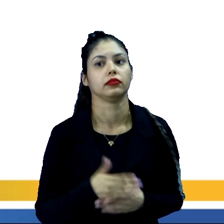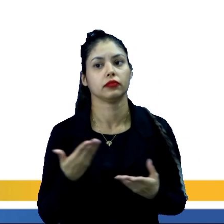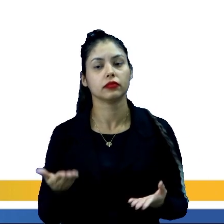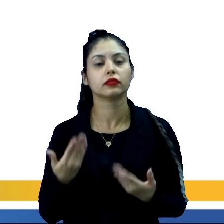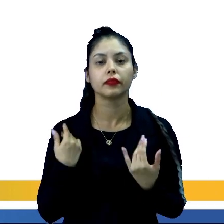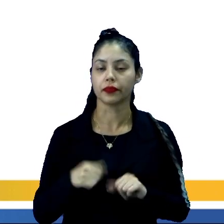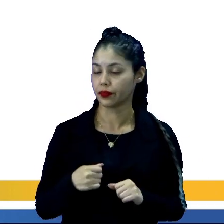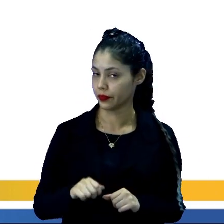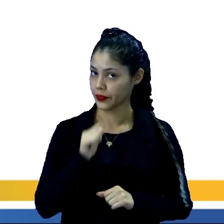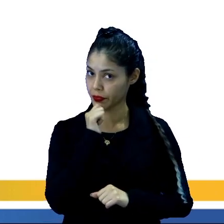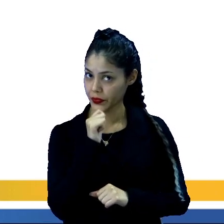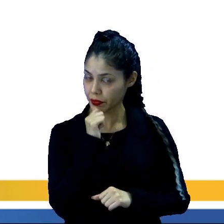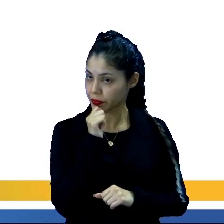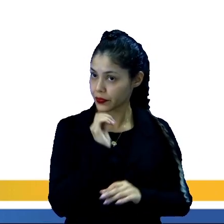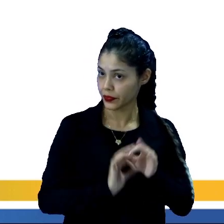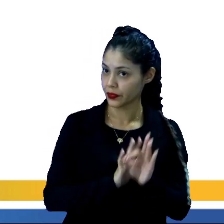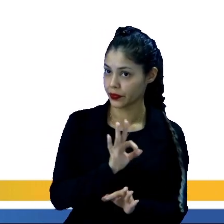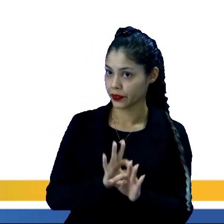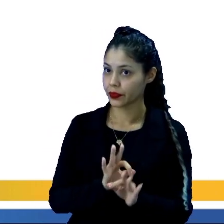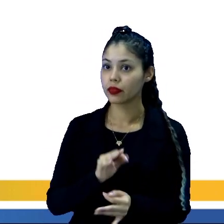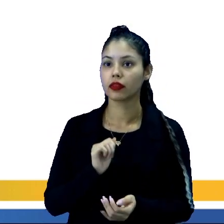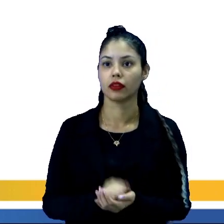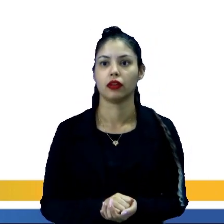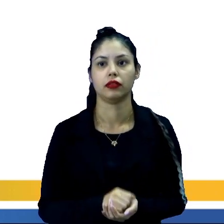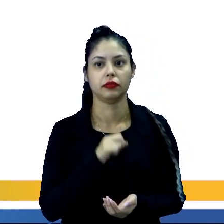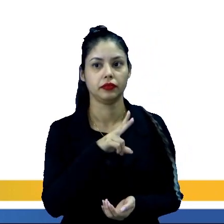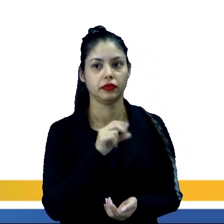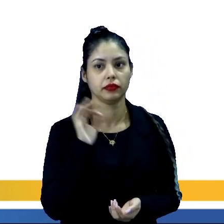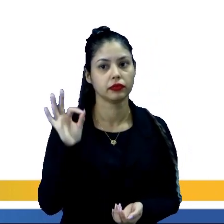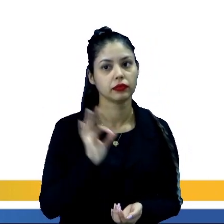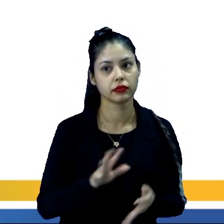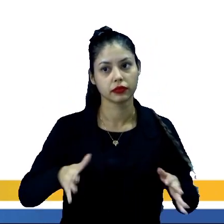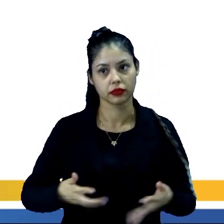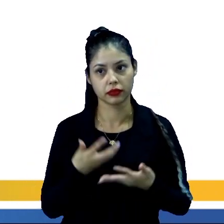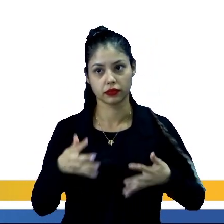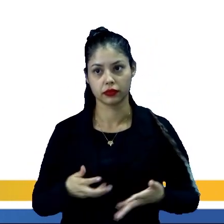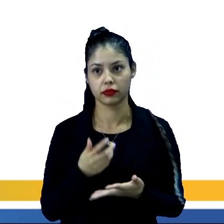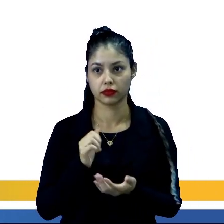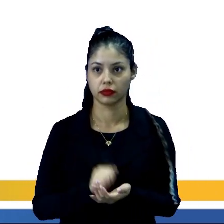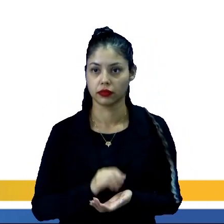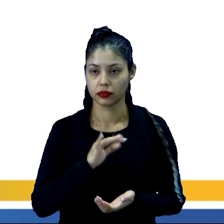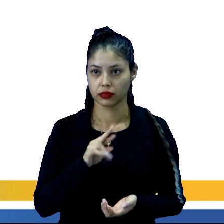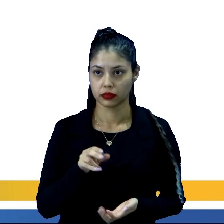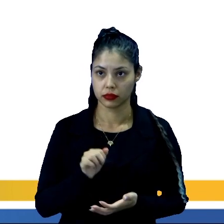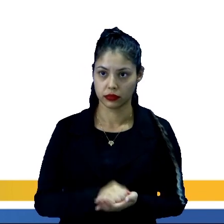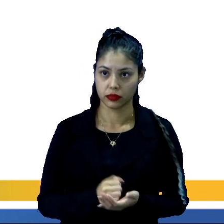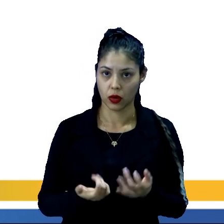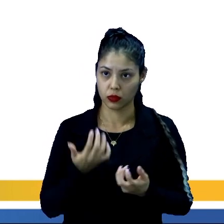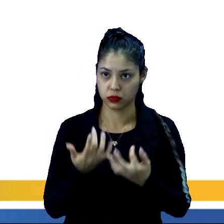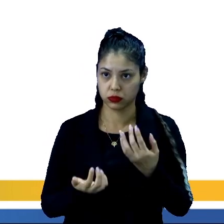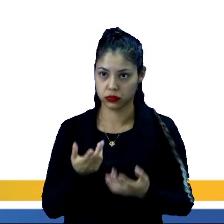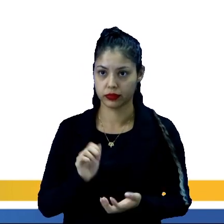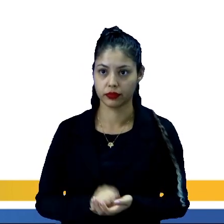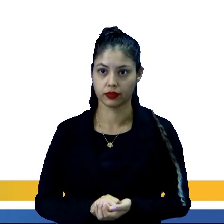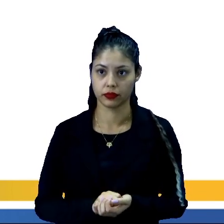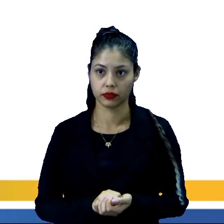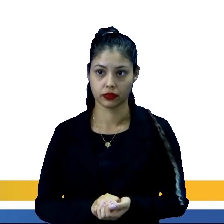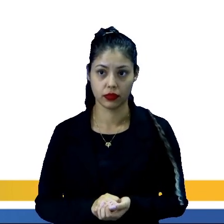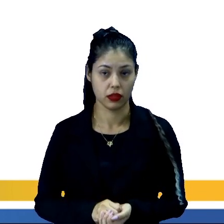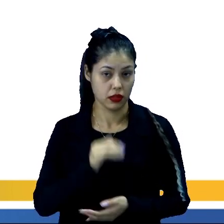Então, o nosso prato, ele deve ser montado com 50% de vegetais crus e cozidos, né?